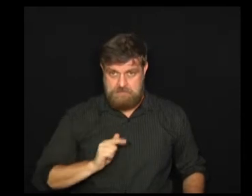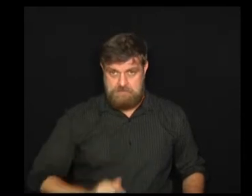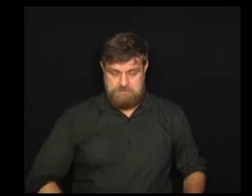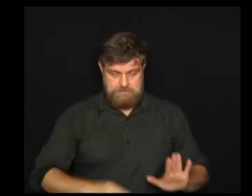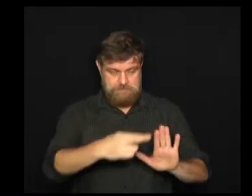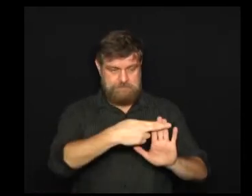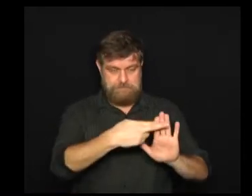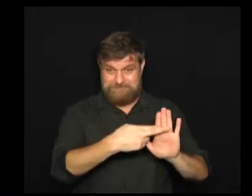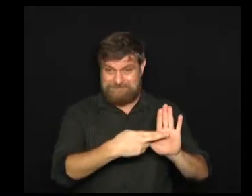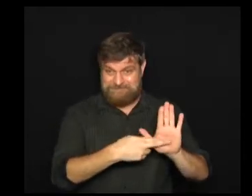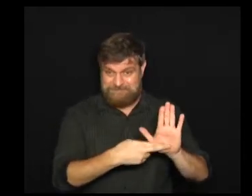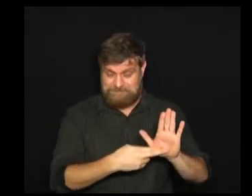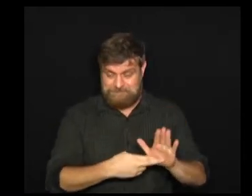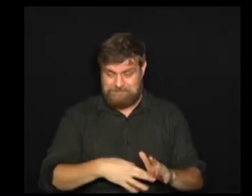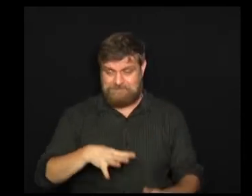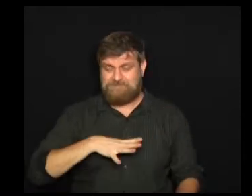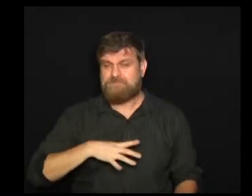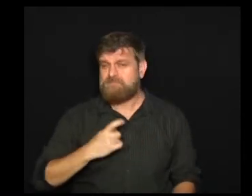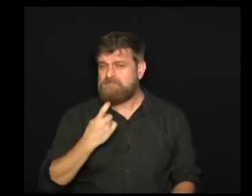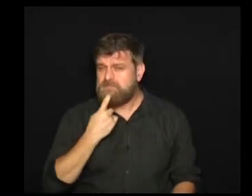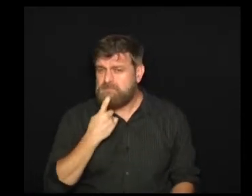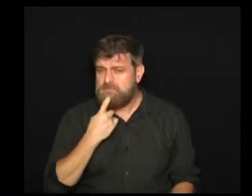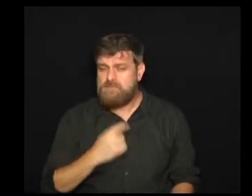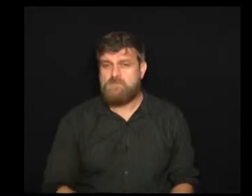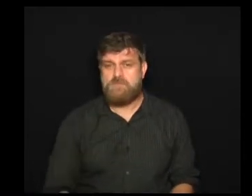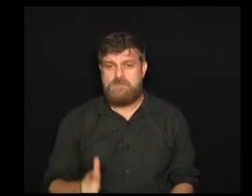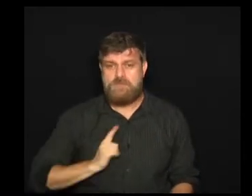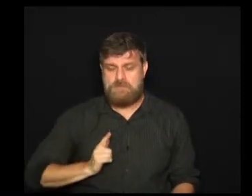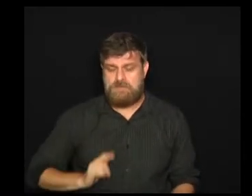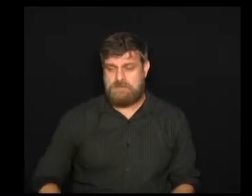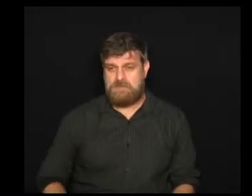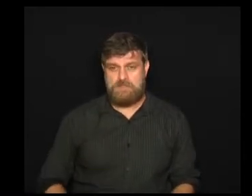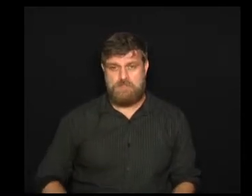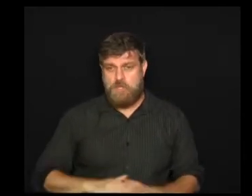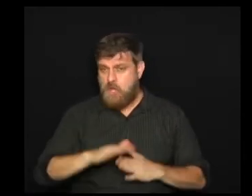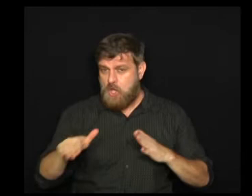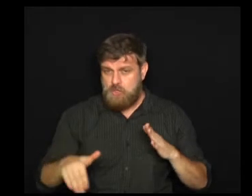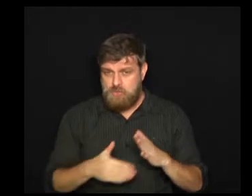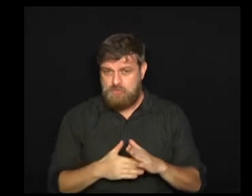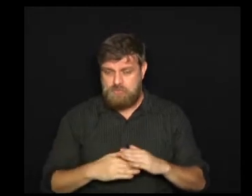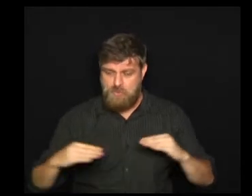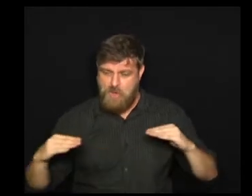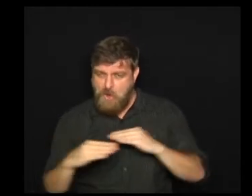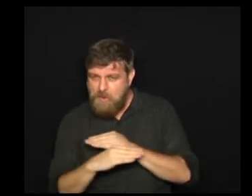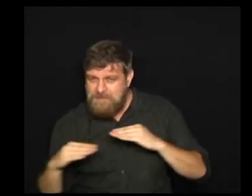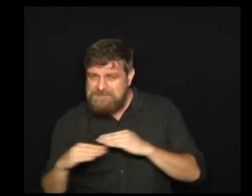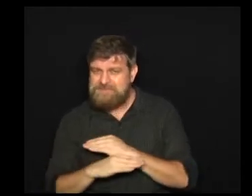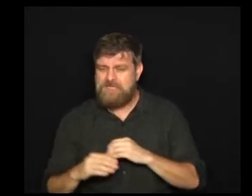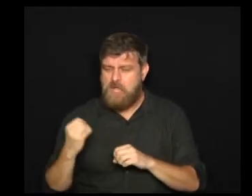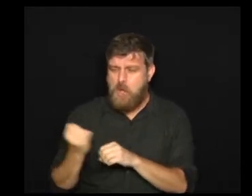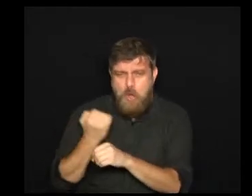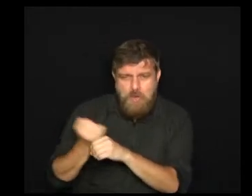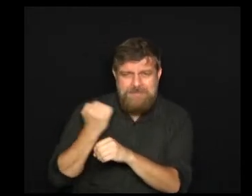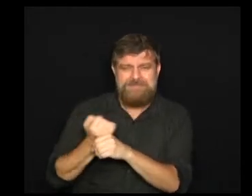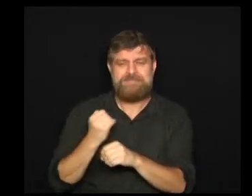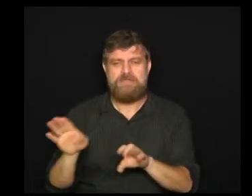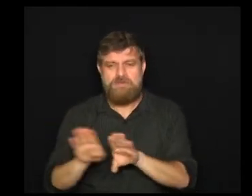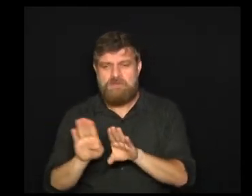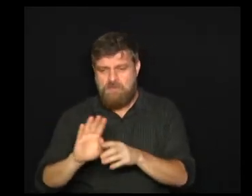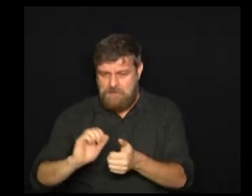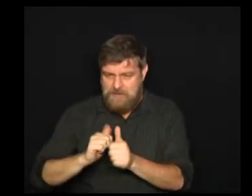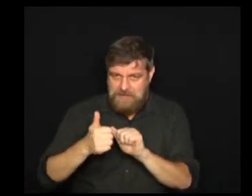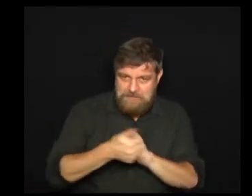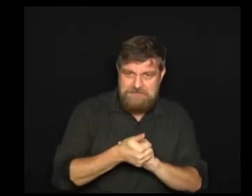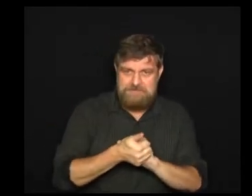para o nosso município de tudo que for feito de obra viária ou de qualquer ajuste